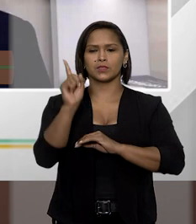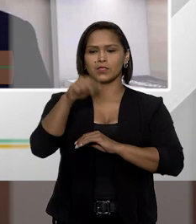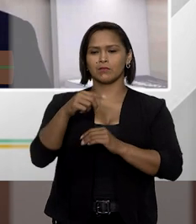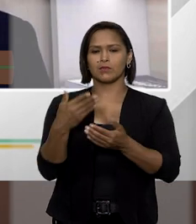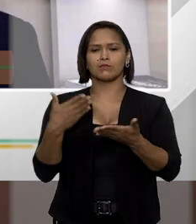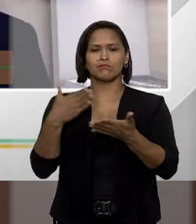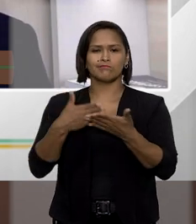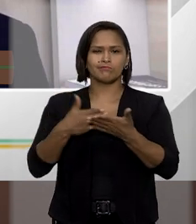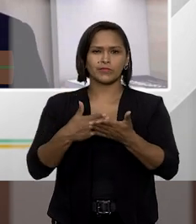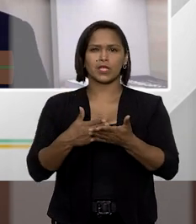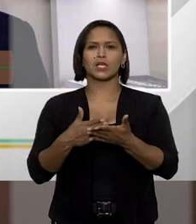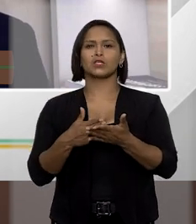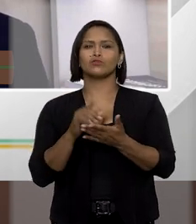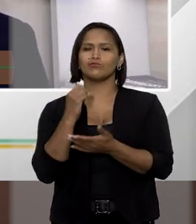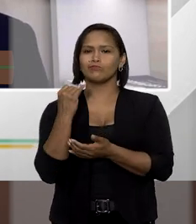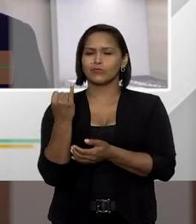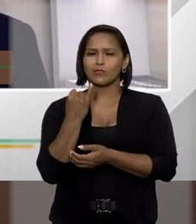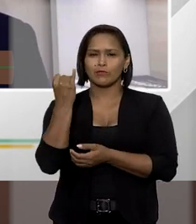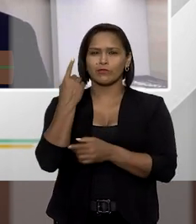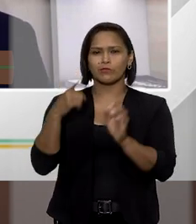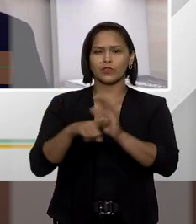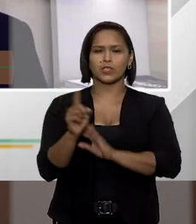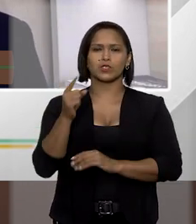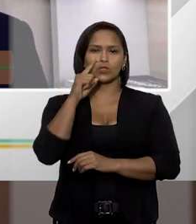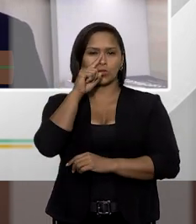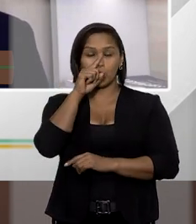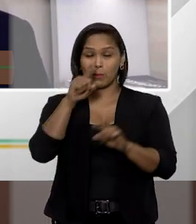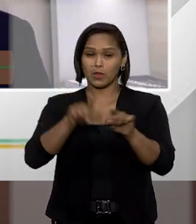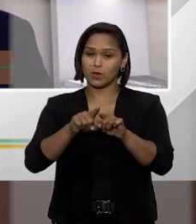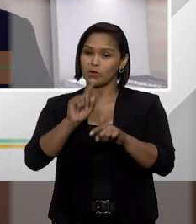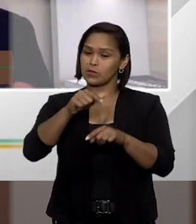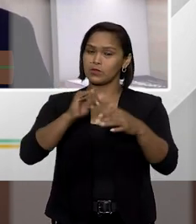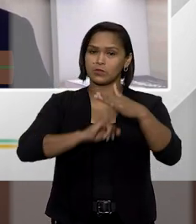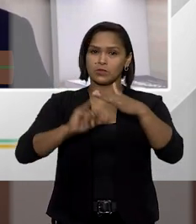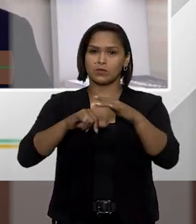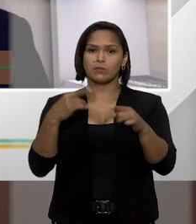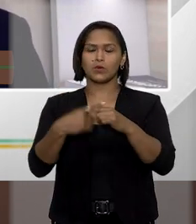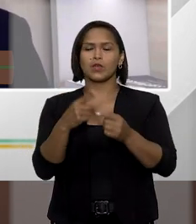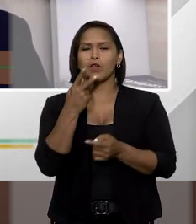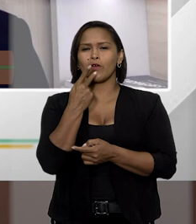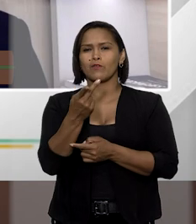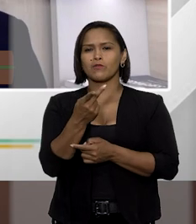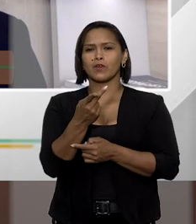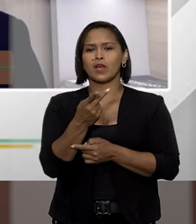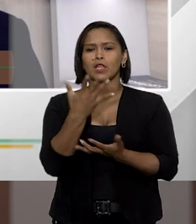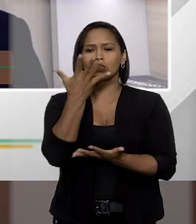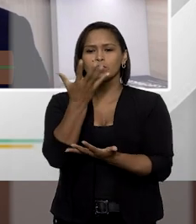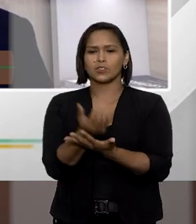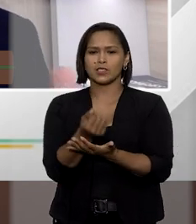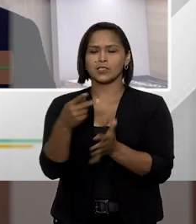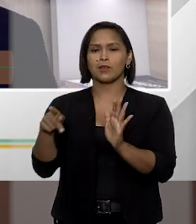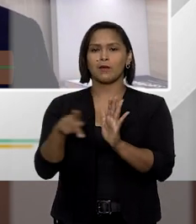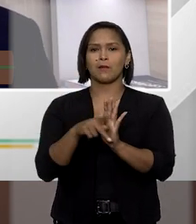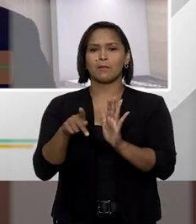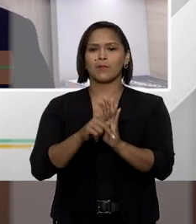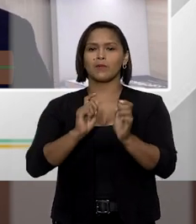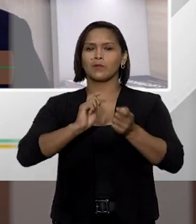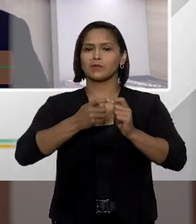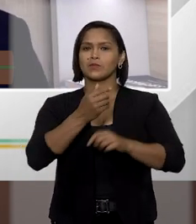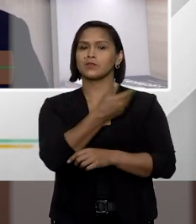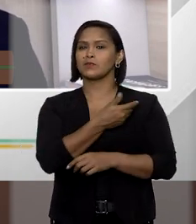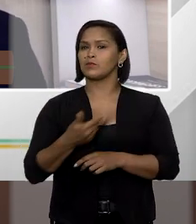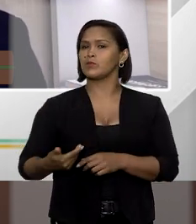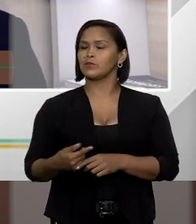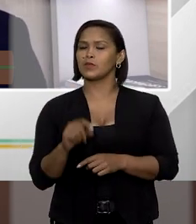esse fenômeno tão deletério às instituições. Porque quando se fala, por exemplo, de compliance na própria